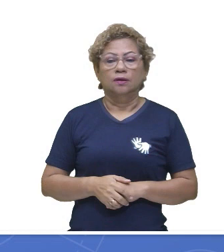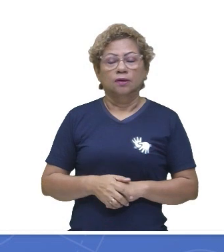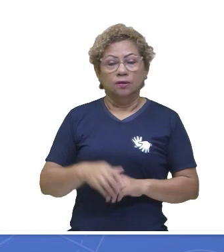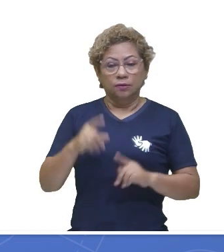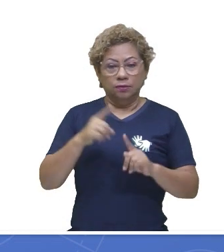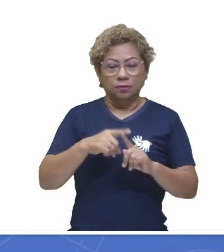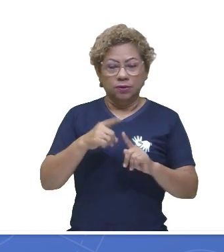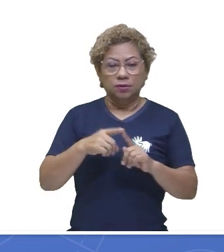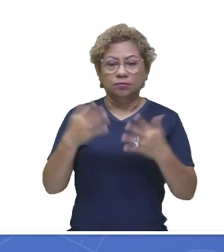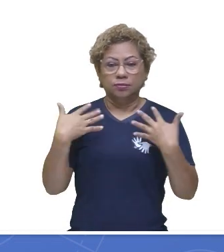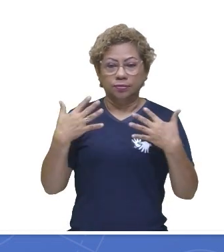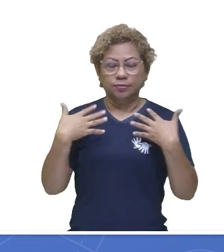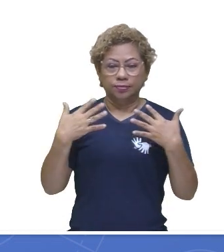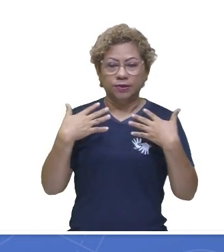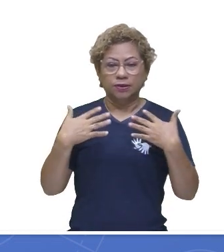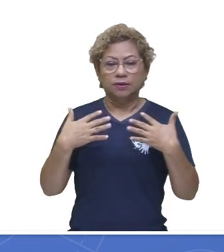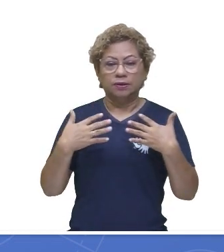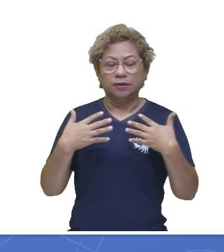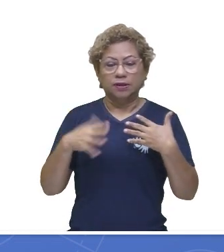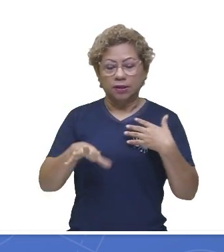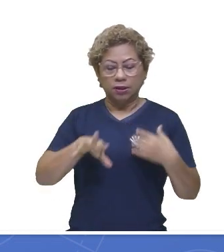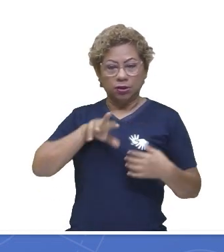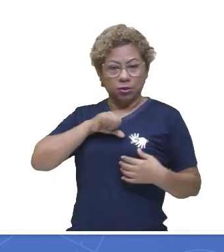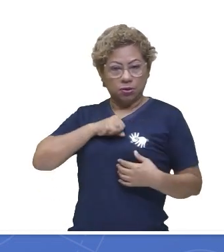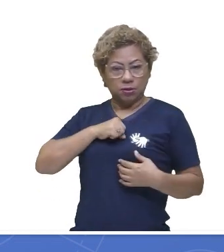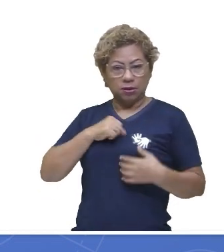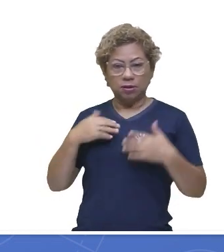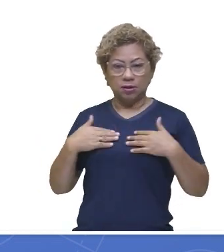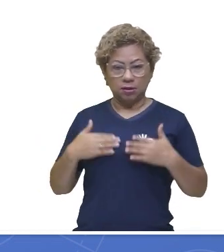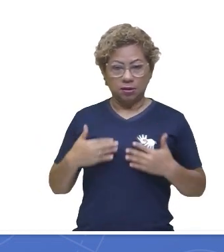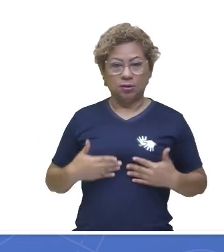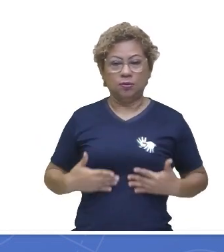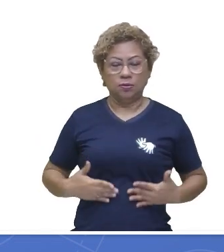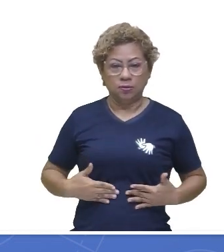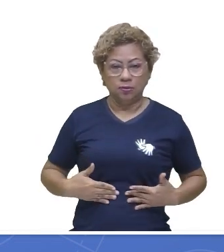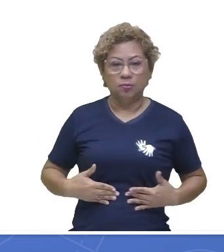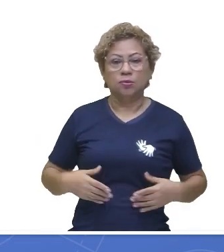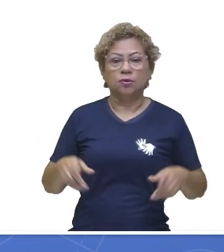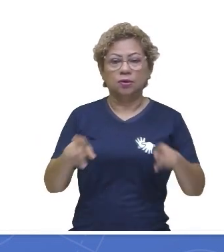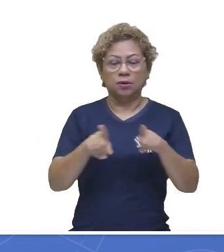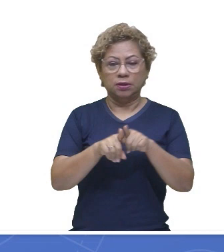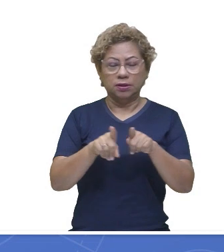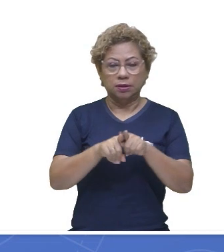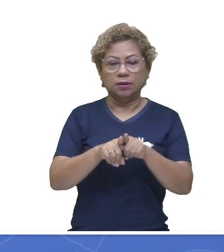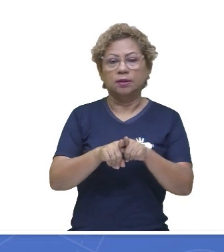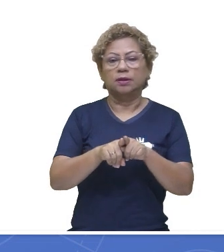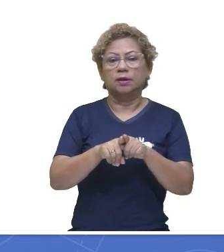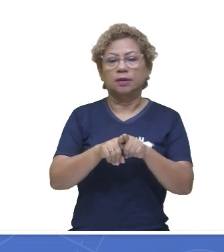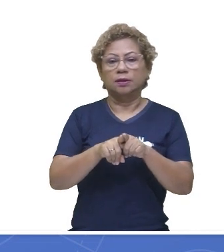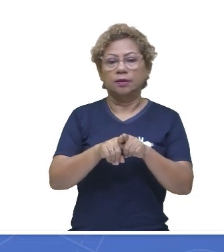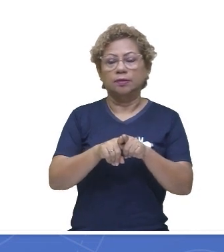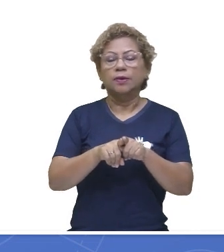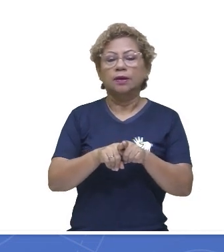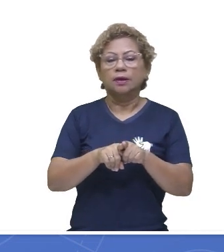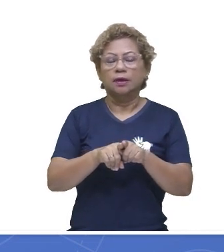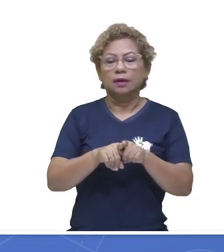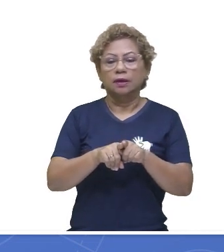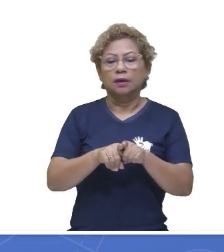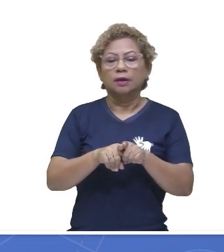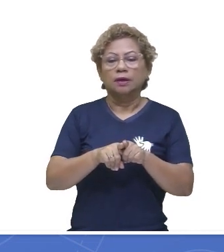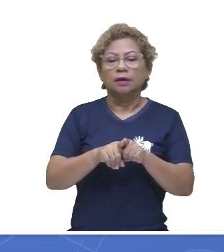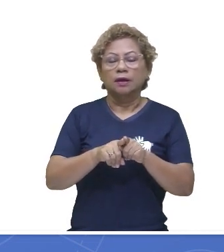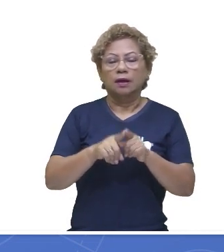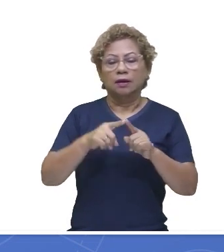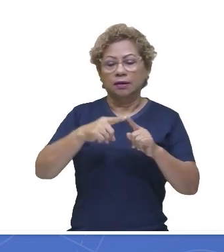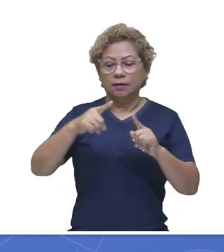calor que o corpo recebeu e também nós precisamos saber qual foi a variação de temperatura sofrida por